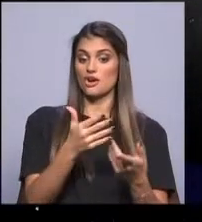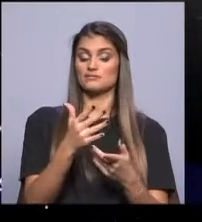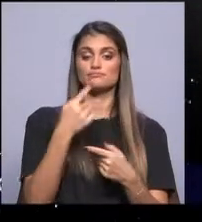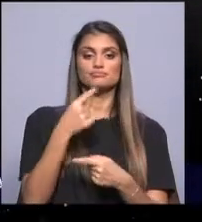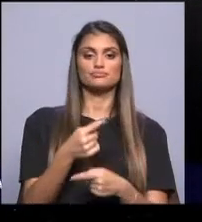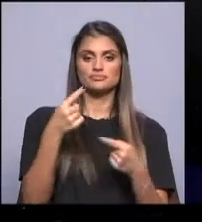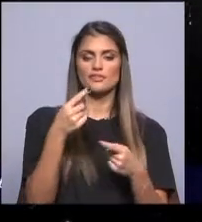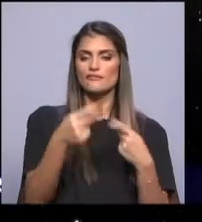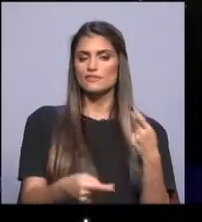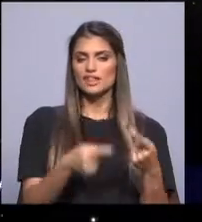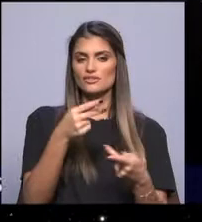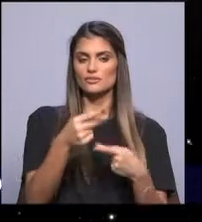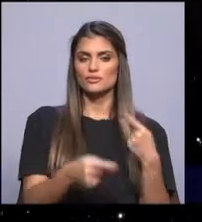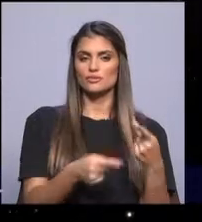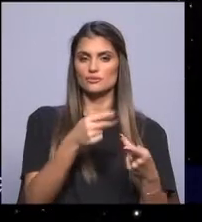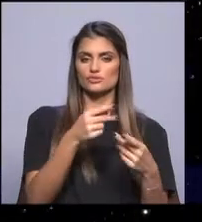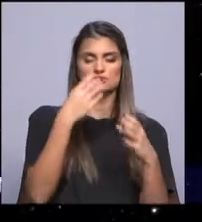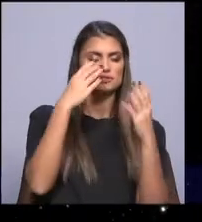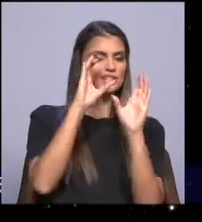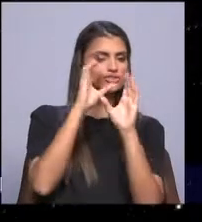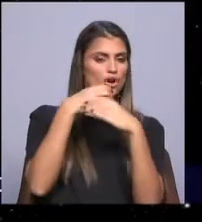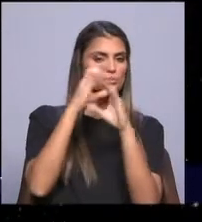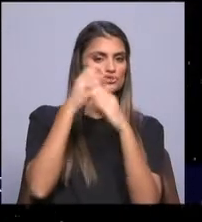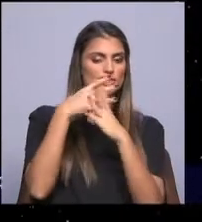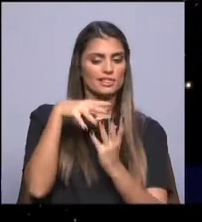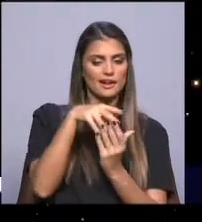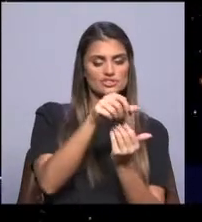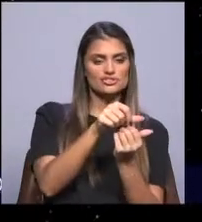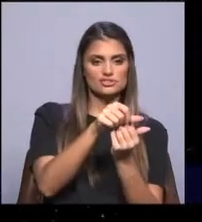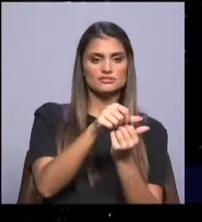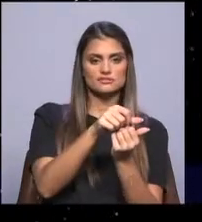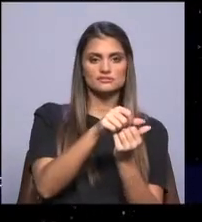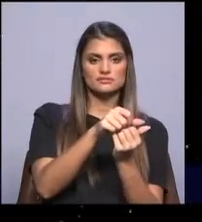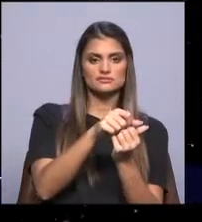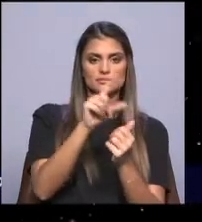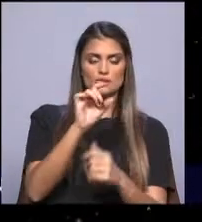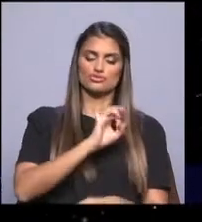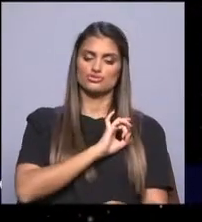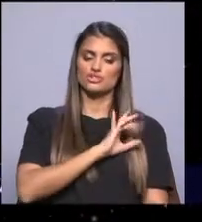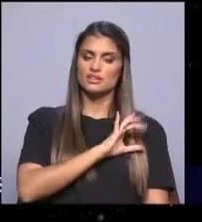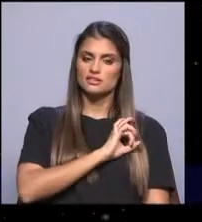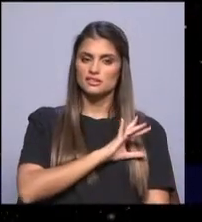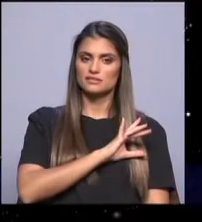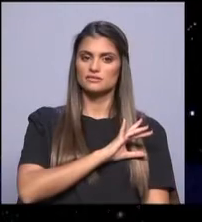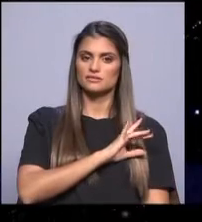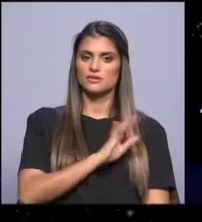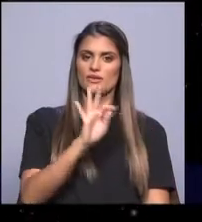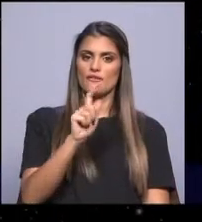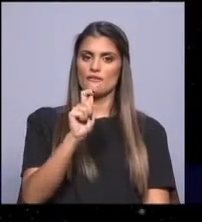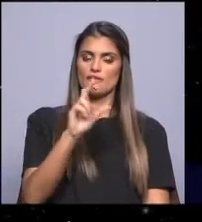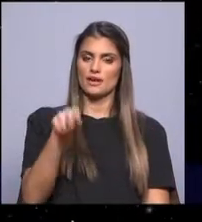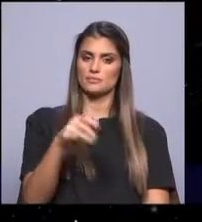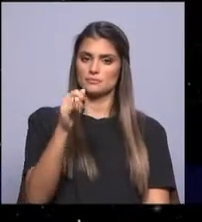foi analisado por uma armada de telescópios terrestres e espaciais, nomeadamente telescópios do Chile, o Spitzer, o Fermi, o